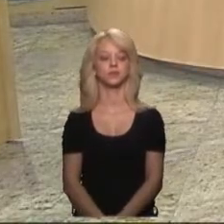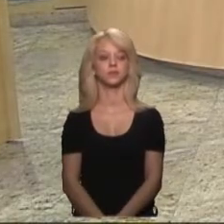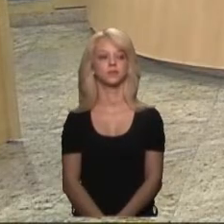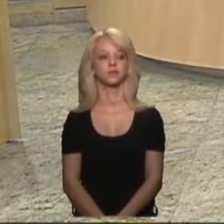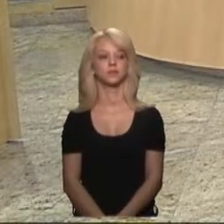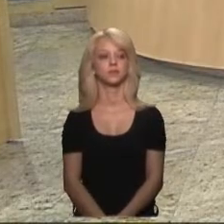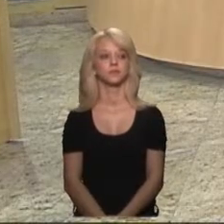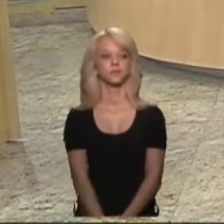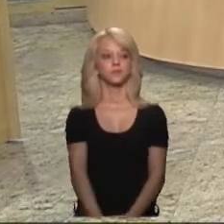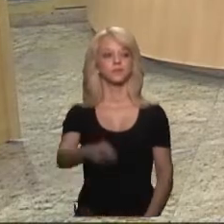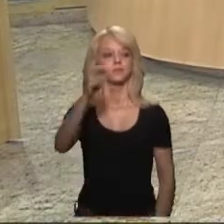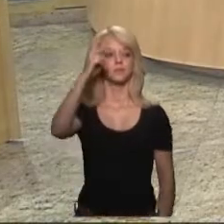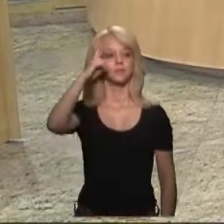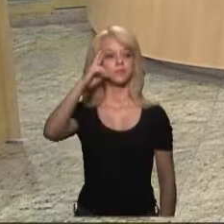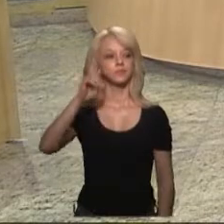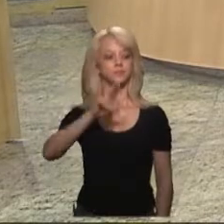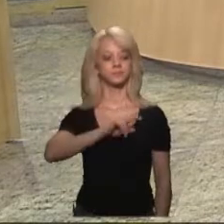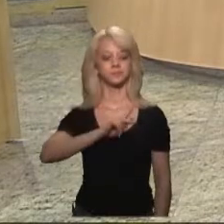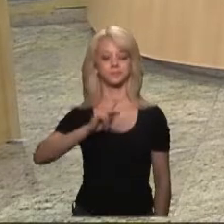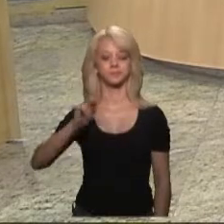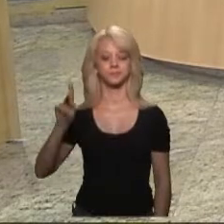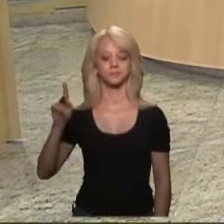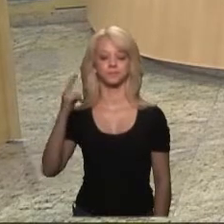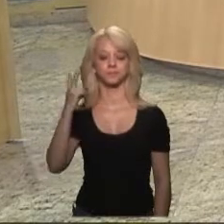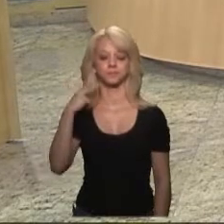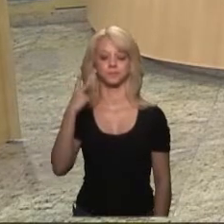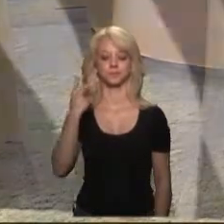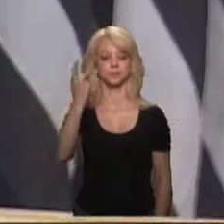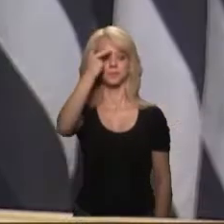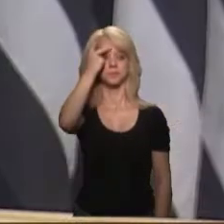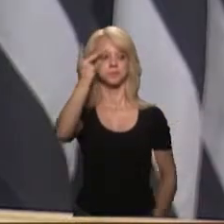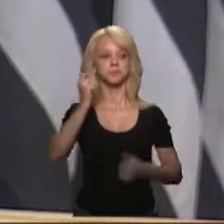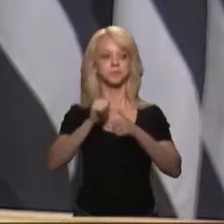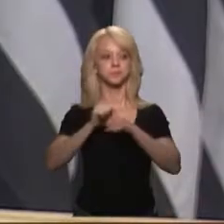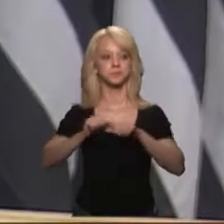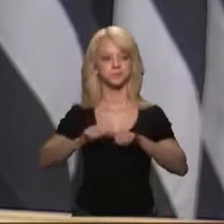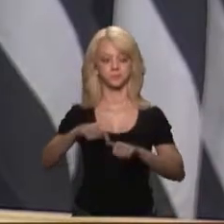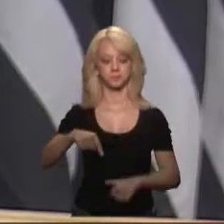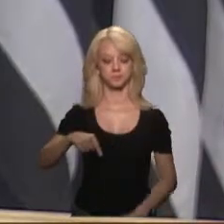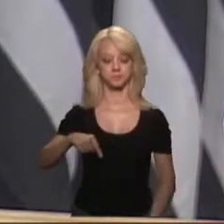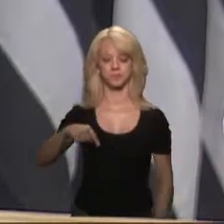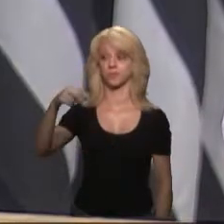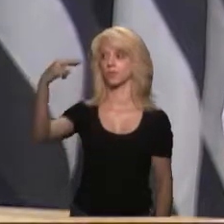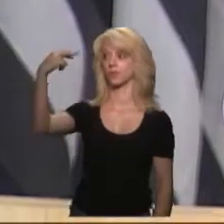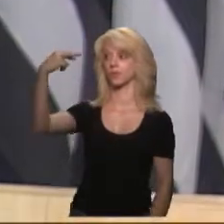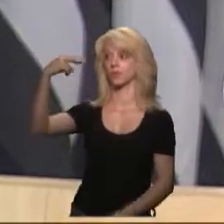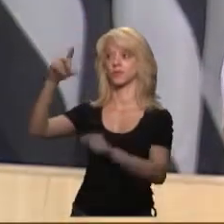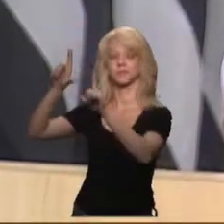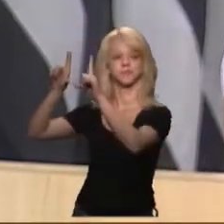Senhor presidente, nobres pares, munícipes aqui presente, telespectador da TV Câmara.